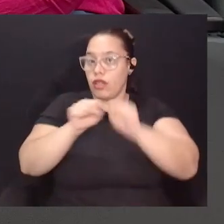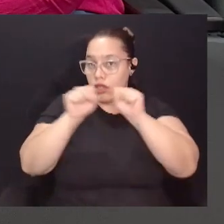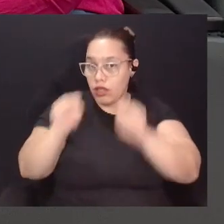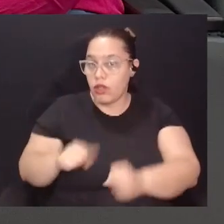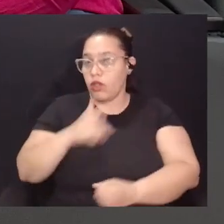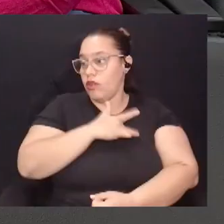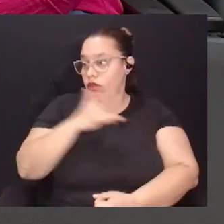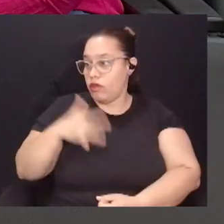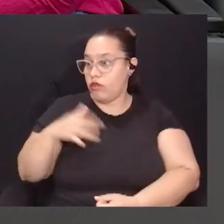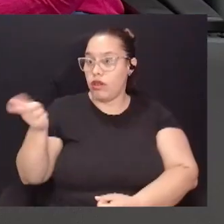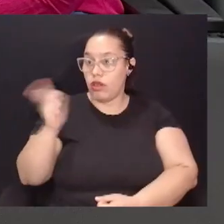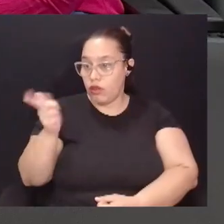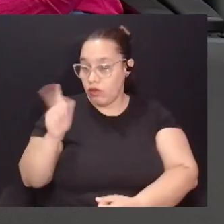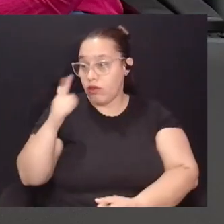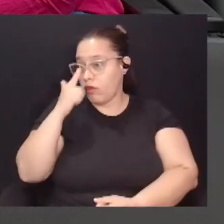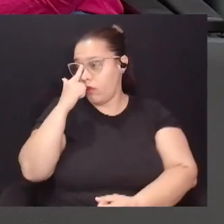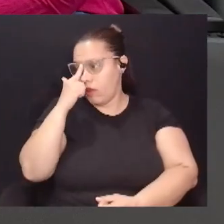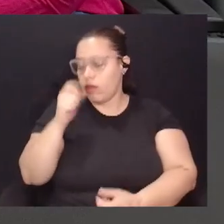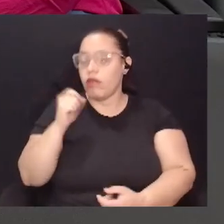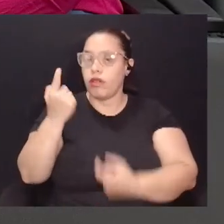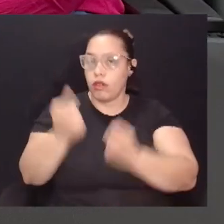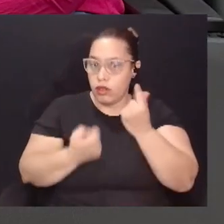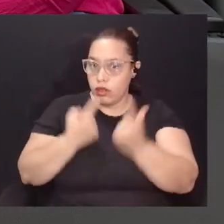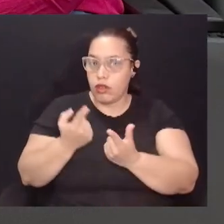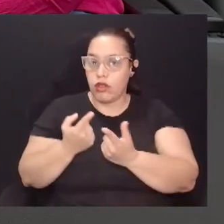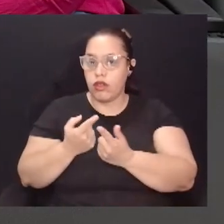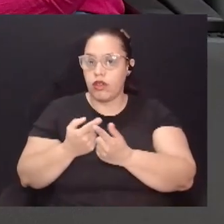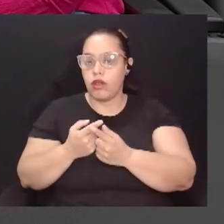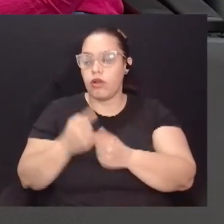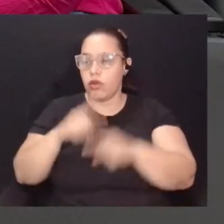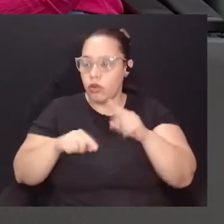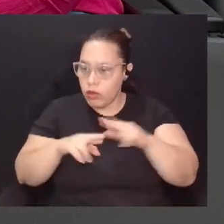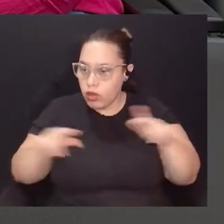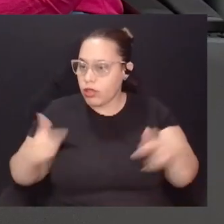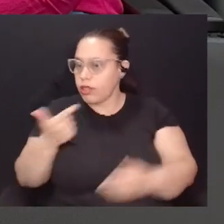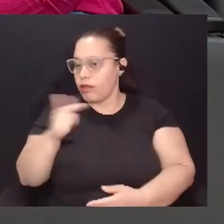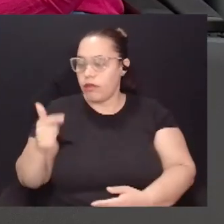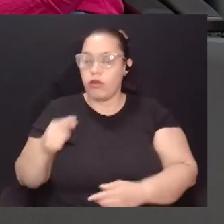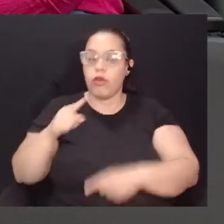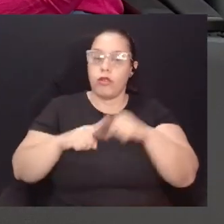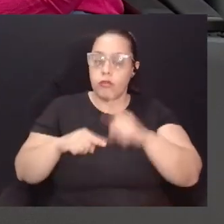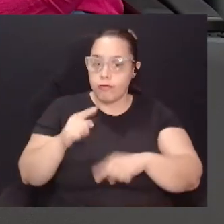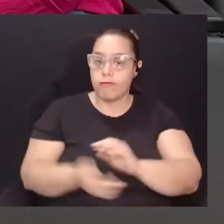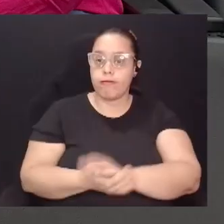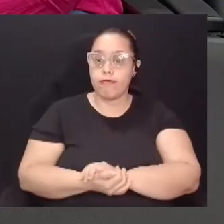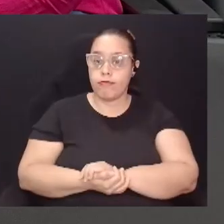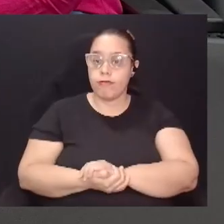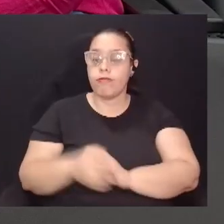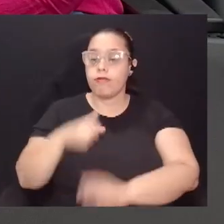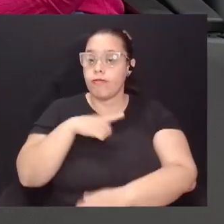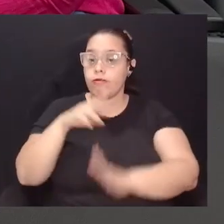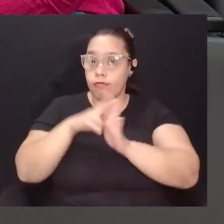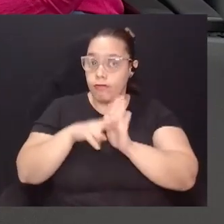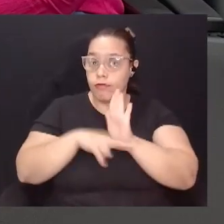o sistema de saúde, obviamente, por conta dessas questões de insumos mesmo, de materiais, equipamentos, e